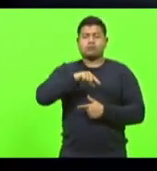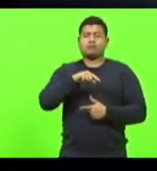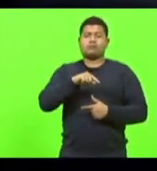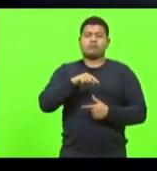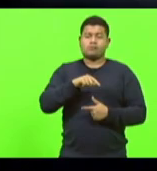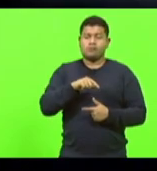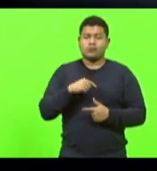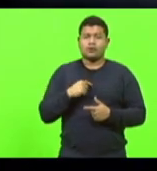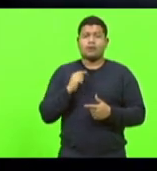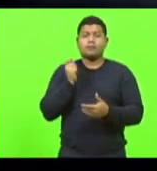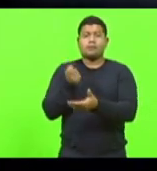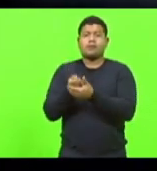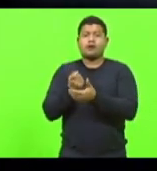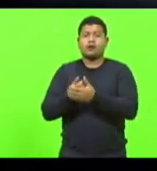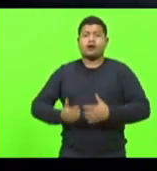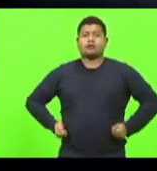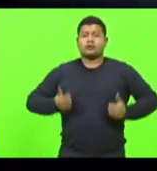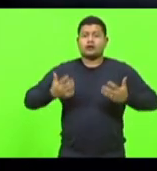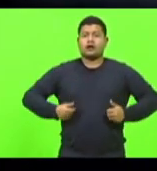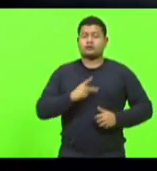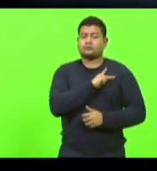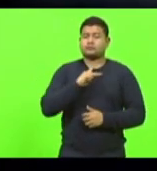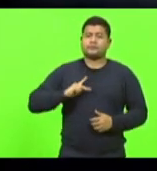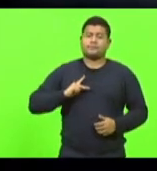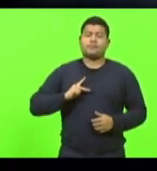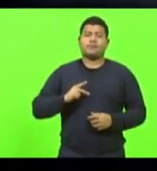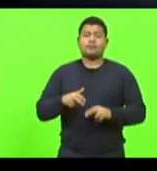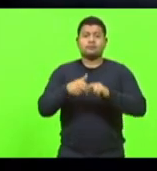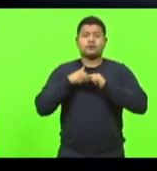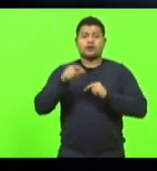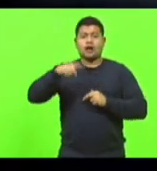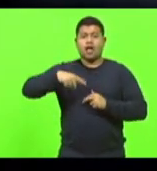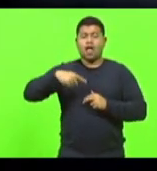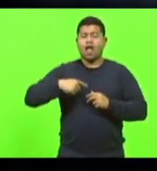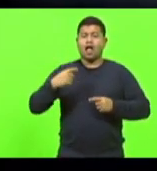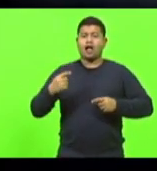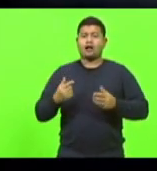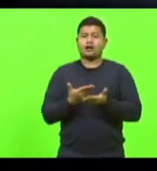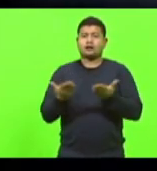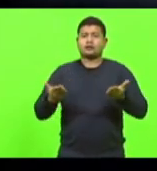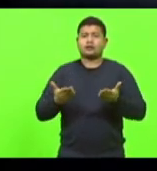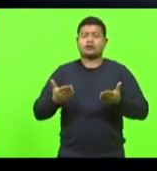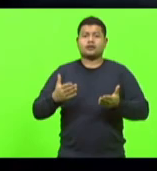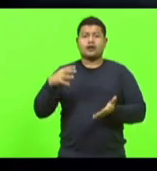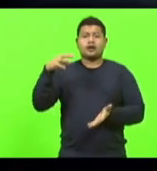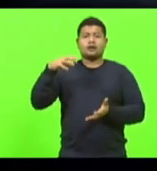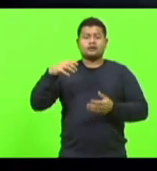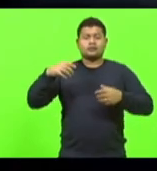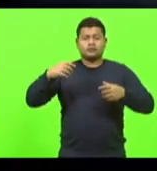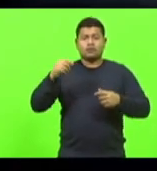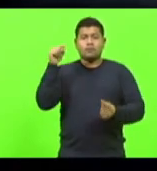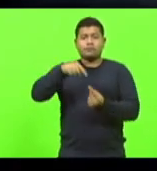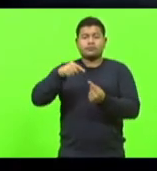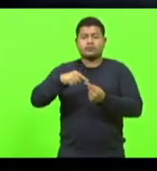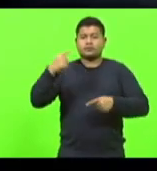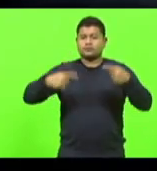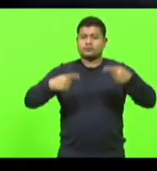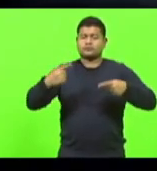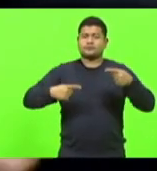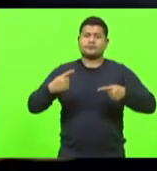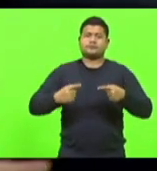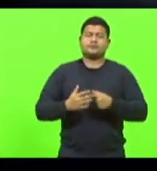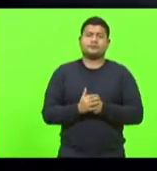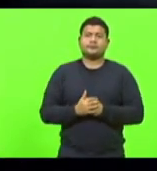a despesa pública portanto Essa é a questão central que nós temos que colocar a respeito aqui dessa